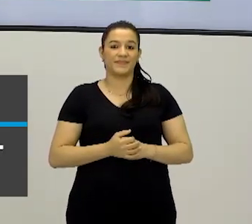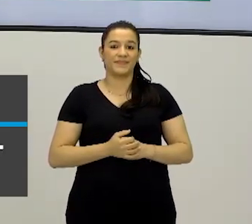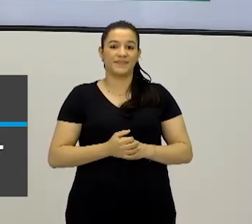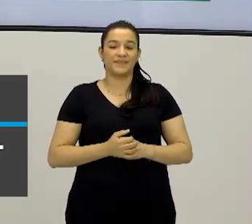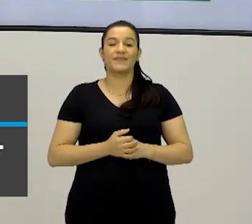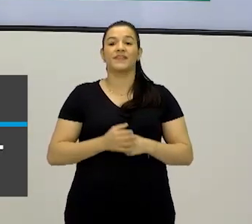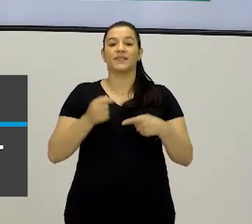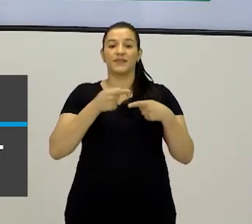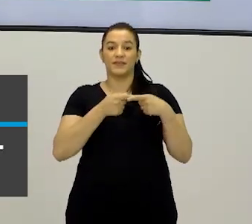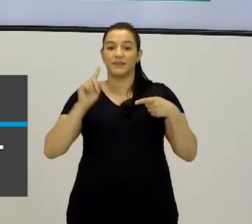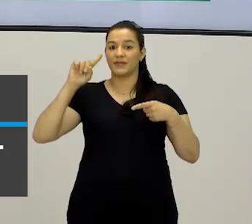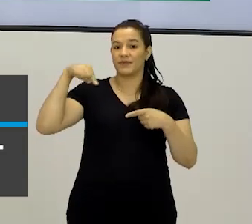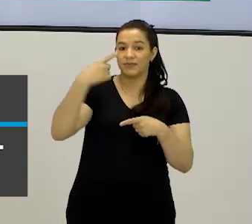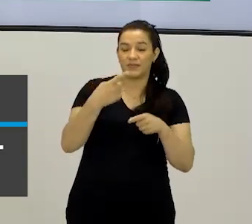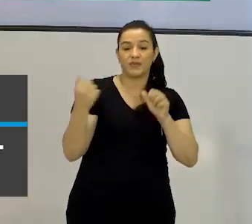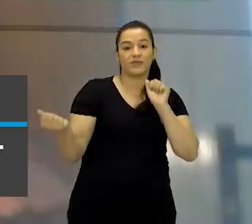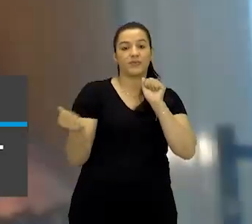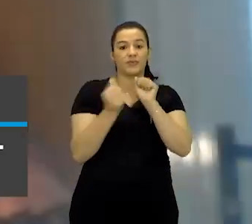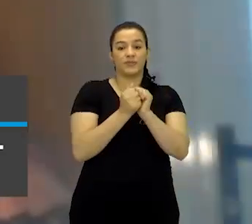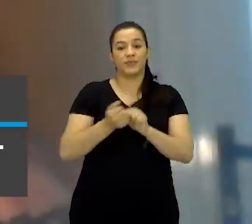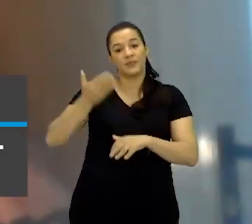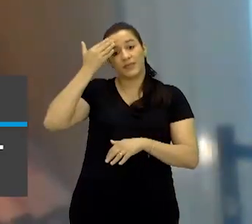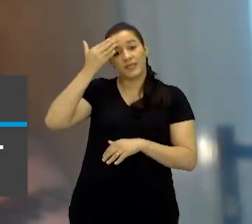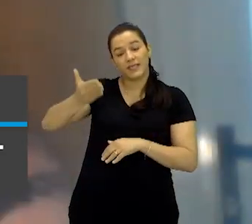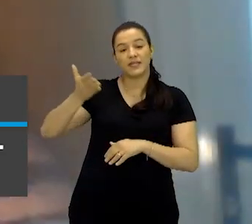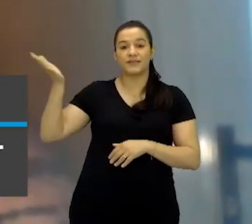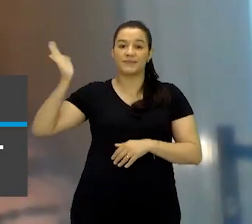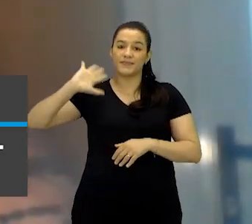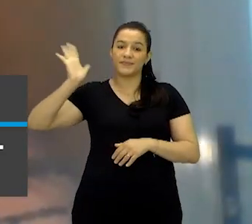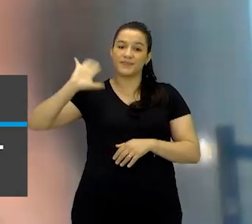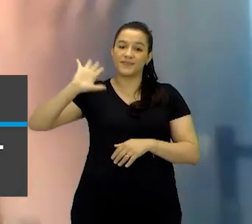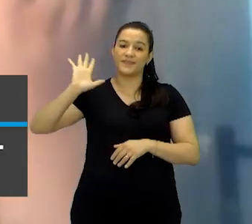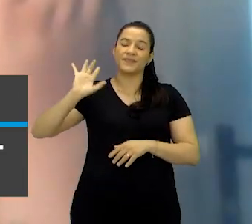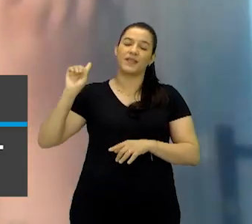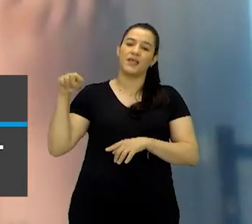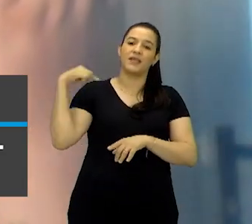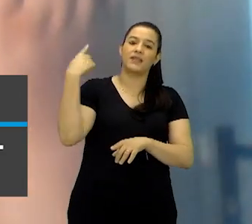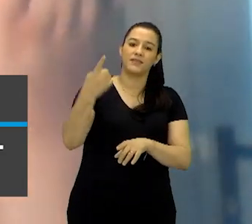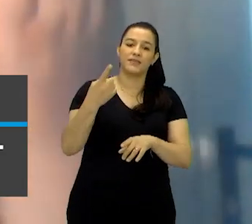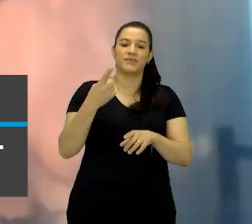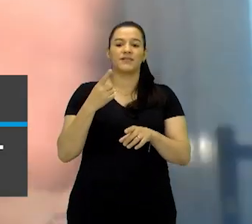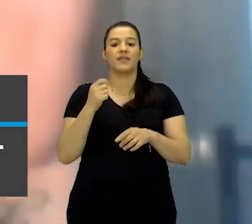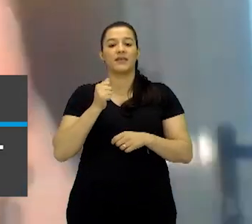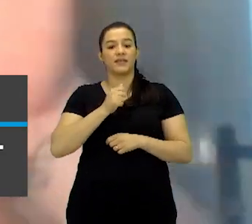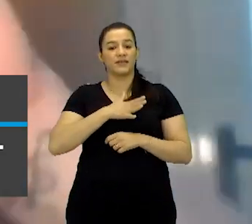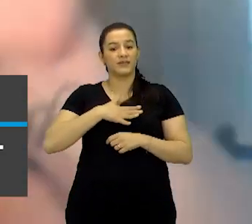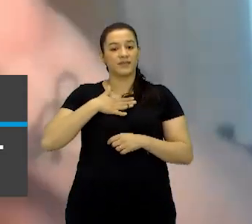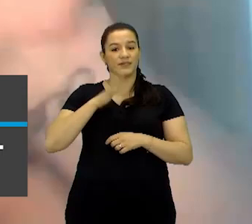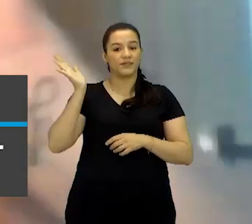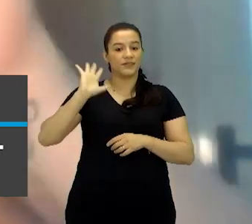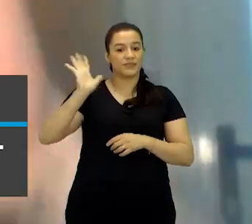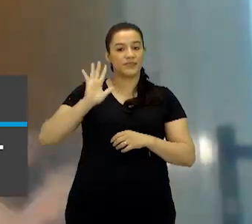Semana que vem estamos juntos. Obrigada, professor Anderson. Obrigada e um beijão a todos, todas.